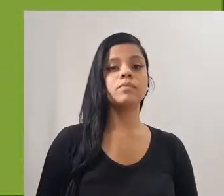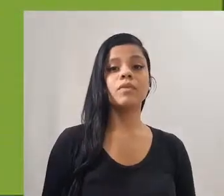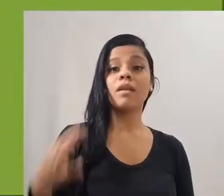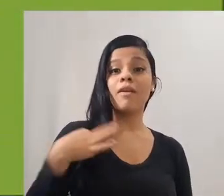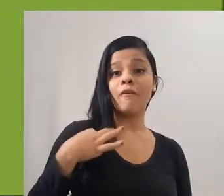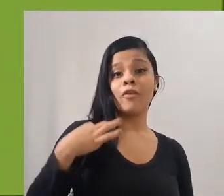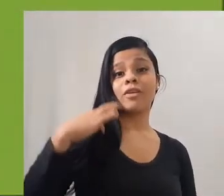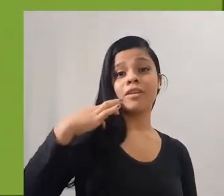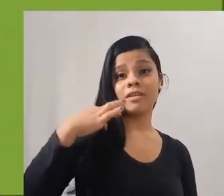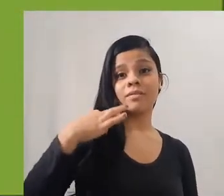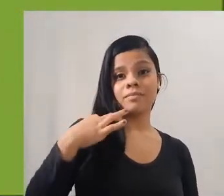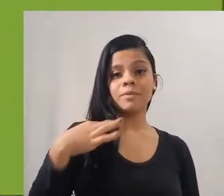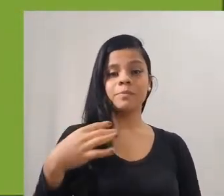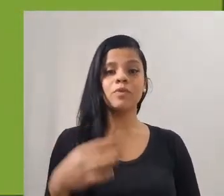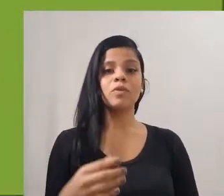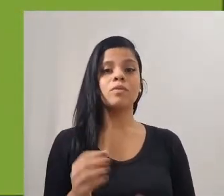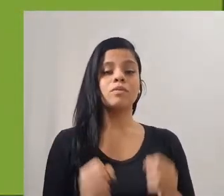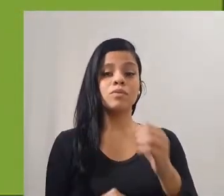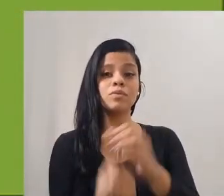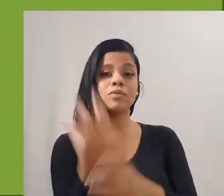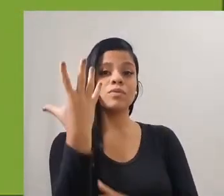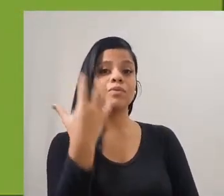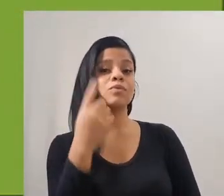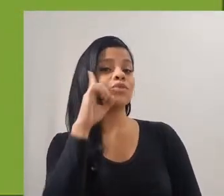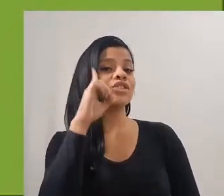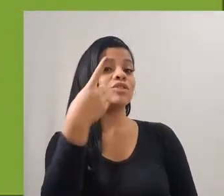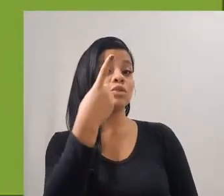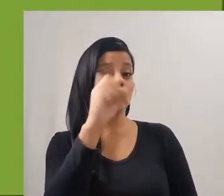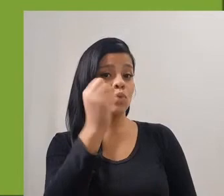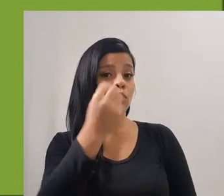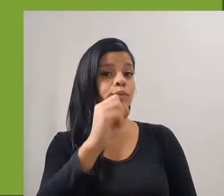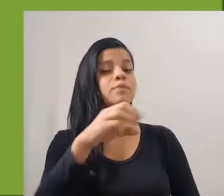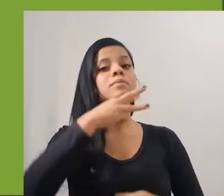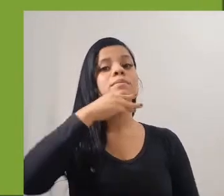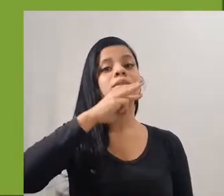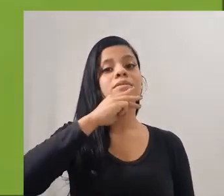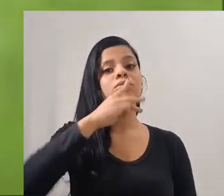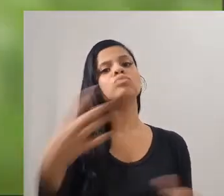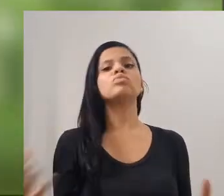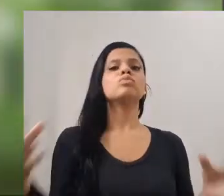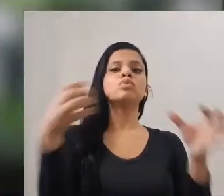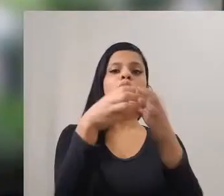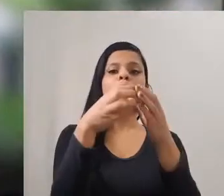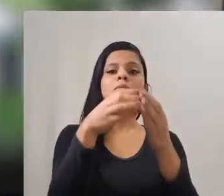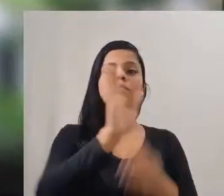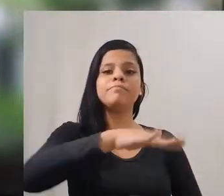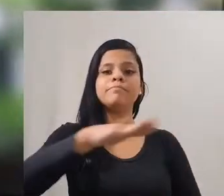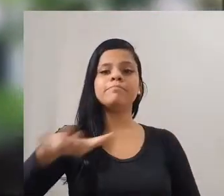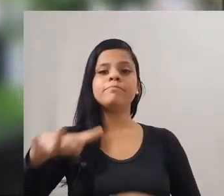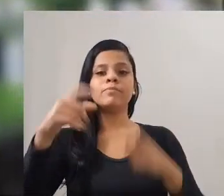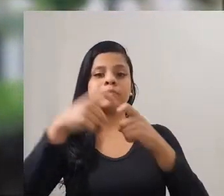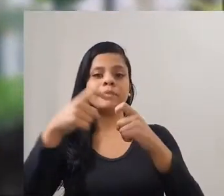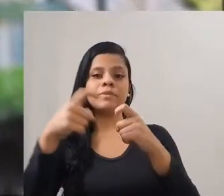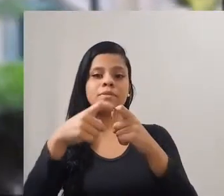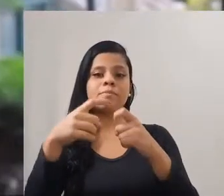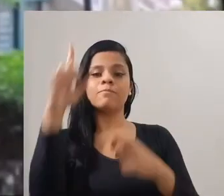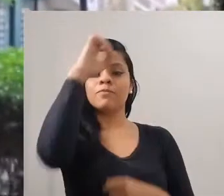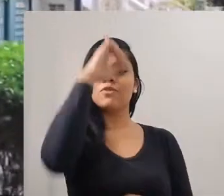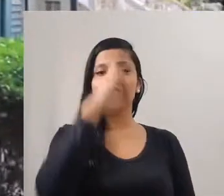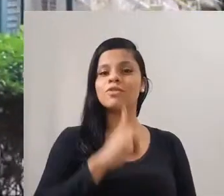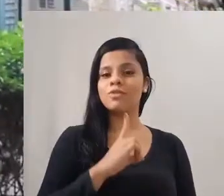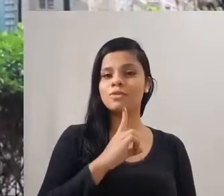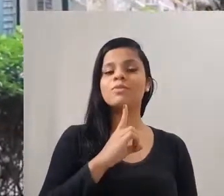O voluntariado EPM surgiu no dia 18 de março de uma iniciativa conjunta entre os alunos de medicina e a diretoria da Escola